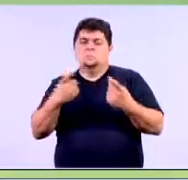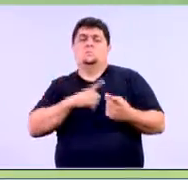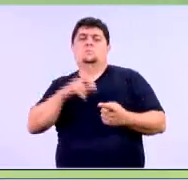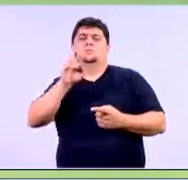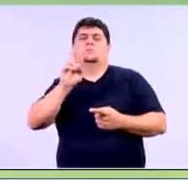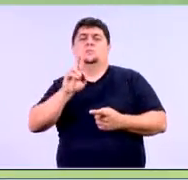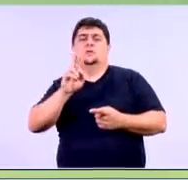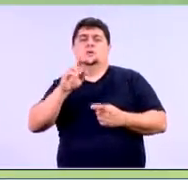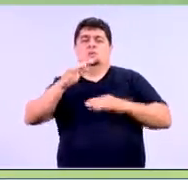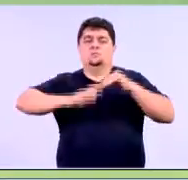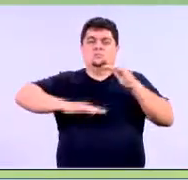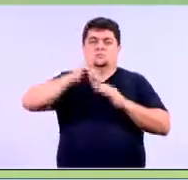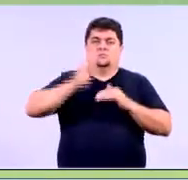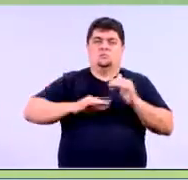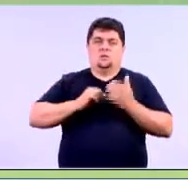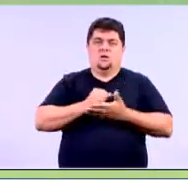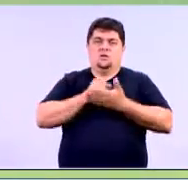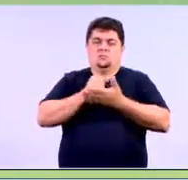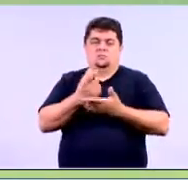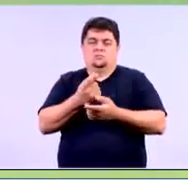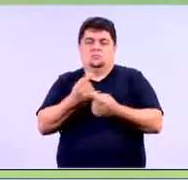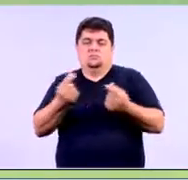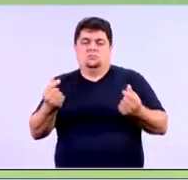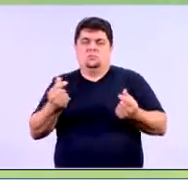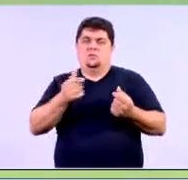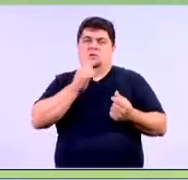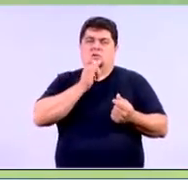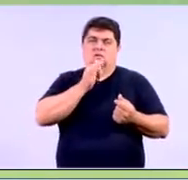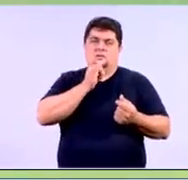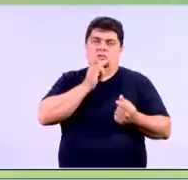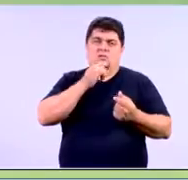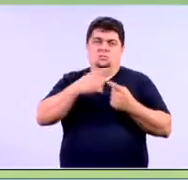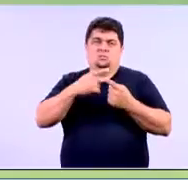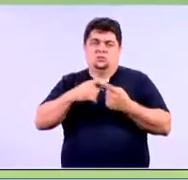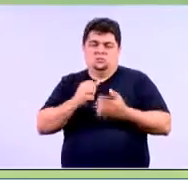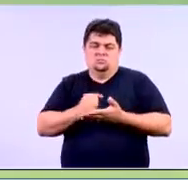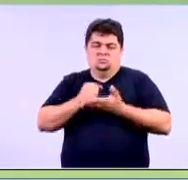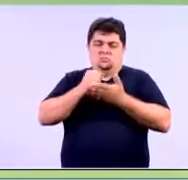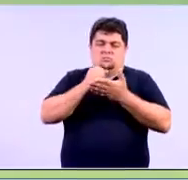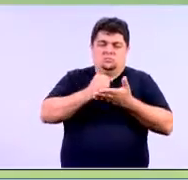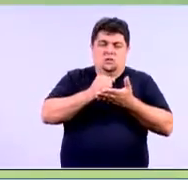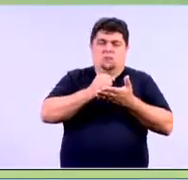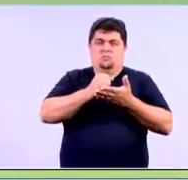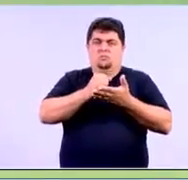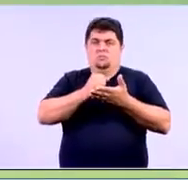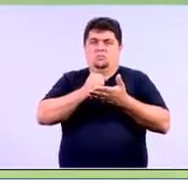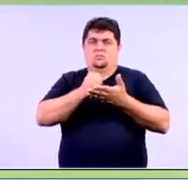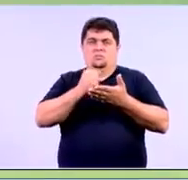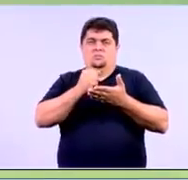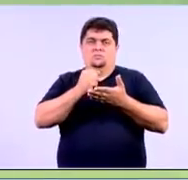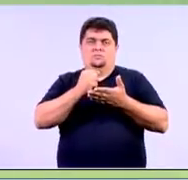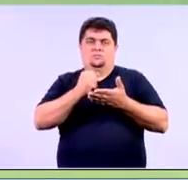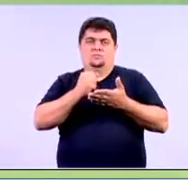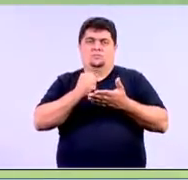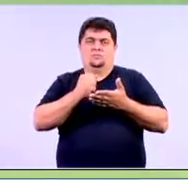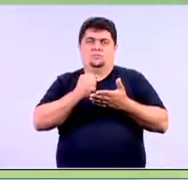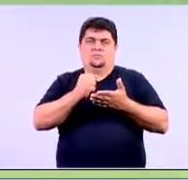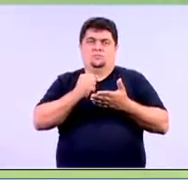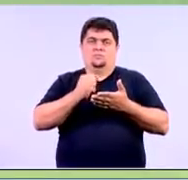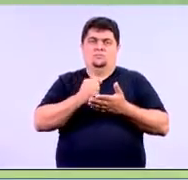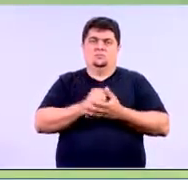dito, profissionais ou econômicas, como instrumento de sua atuação nas respectivas